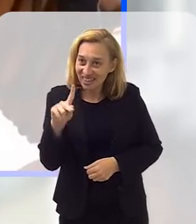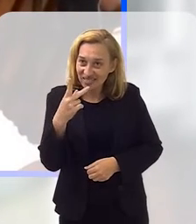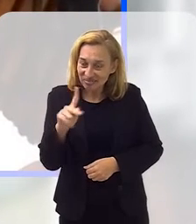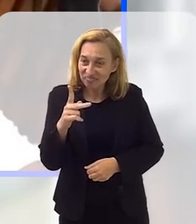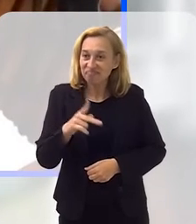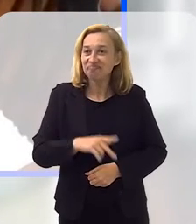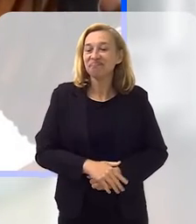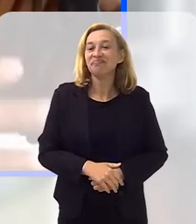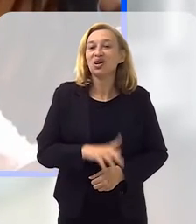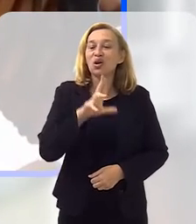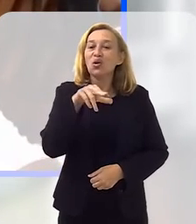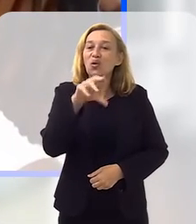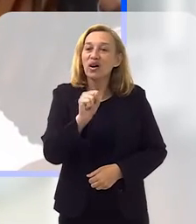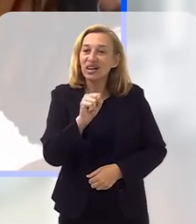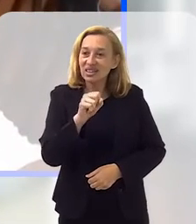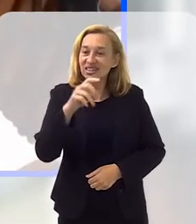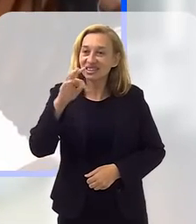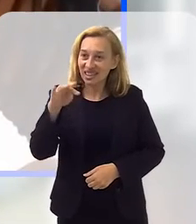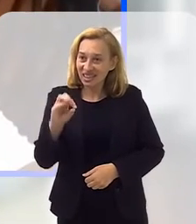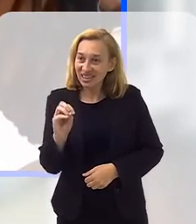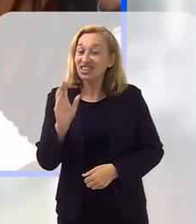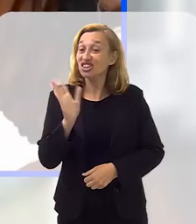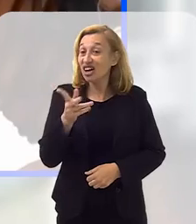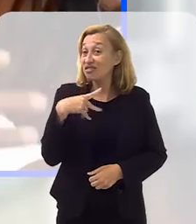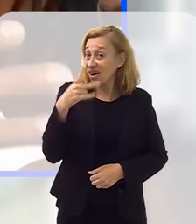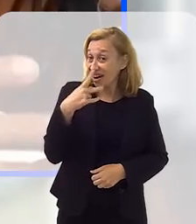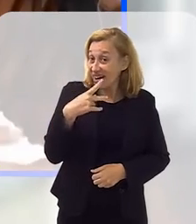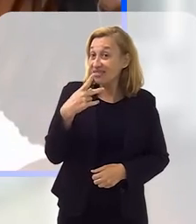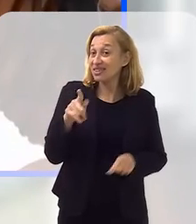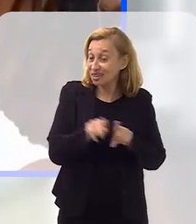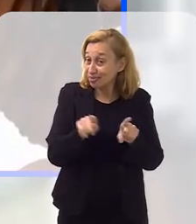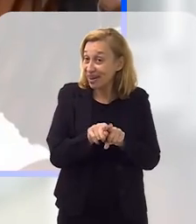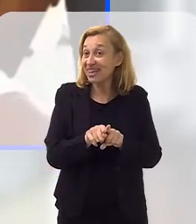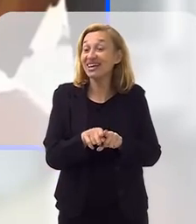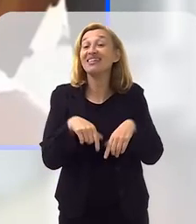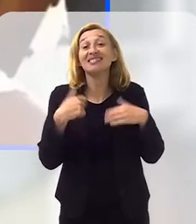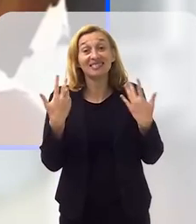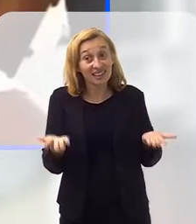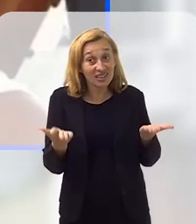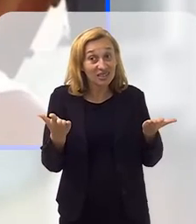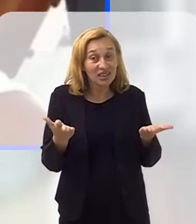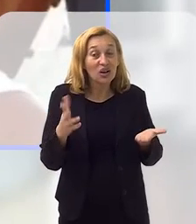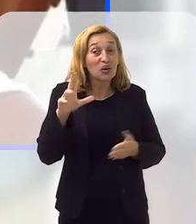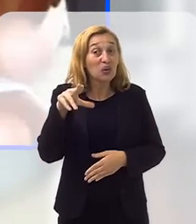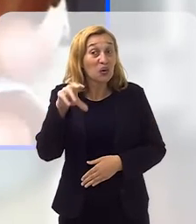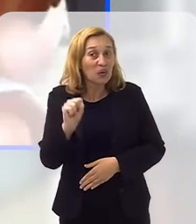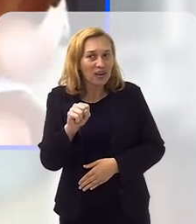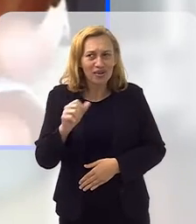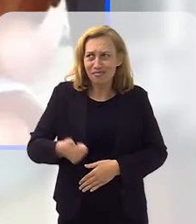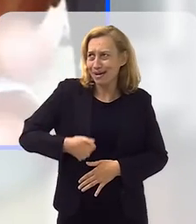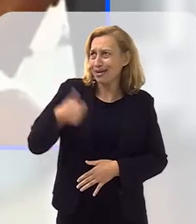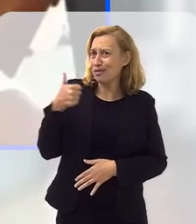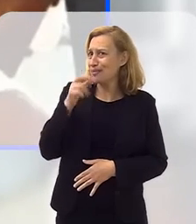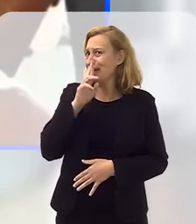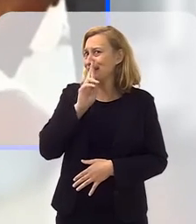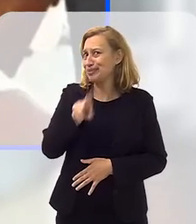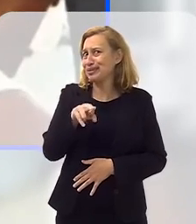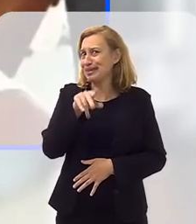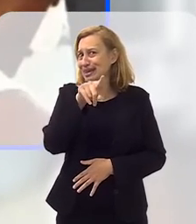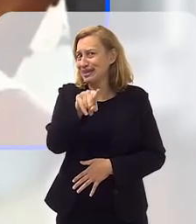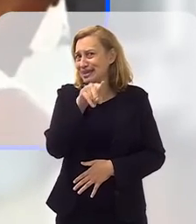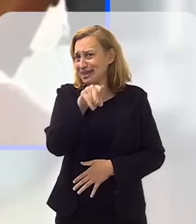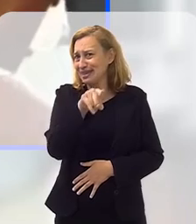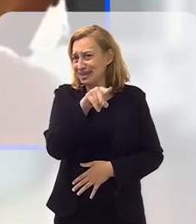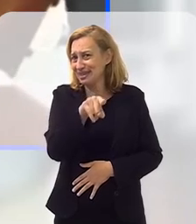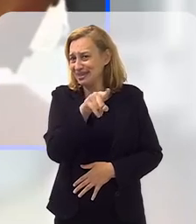Museu da Imagem e do Som que o Lucas, né, conseguiu isso, e ela já falava isso também. Então, o Lucas é o melhor